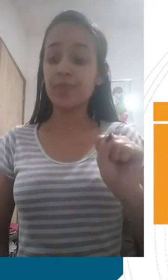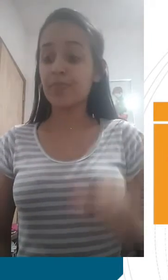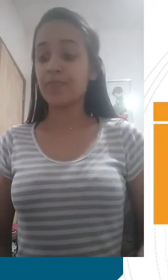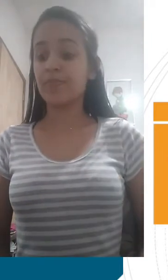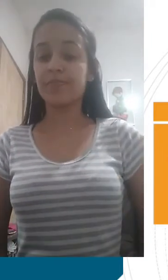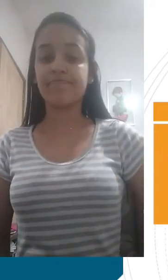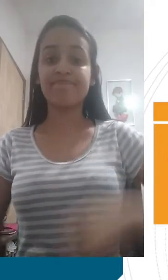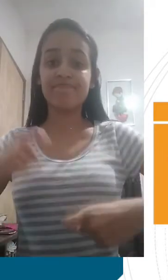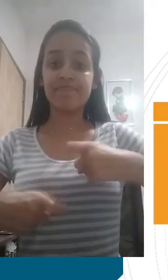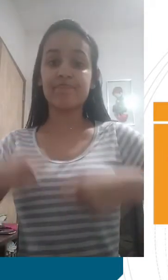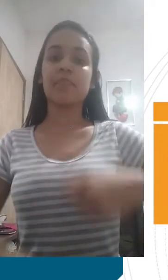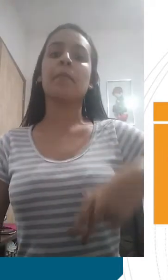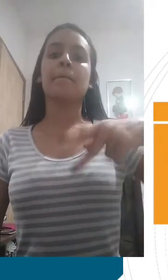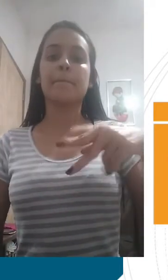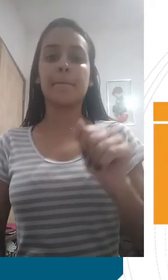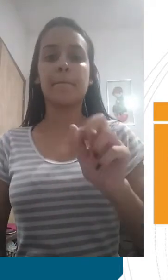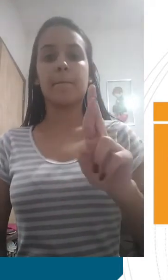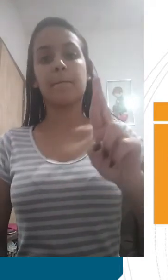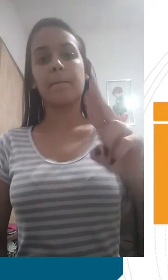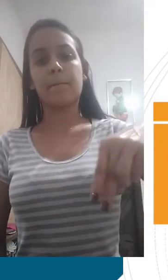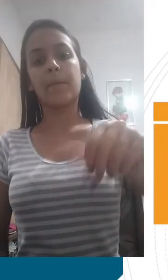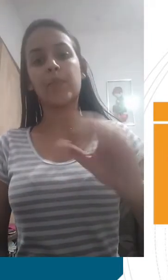1878, Batalha do